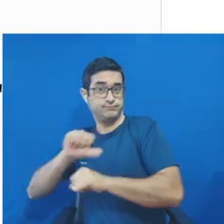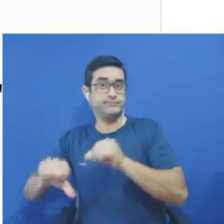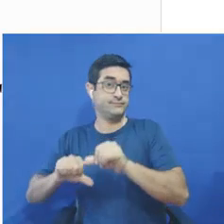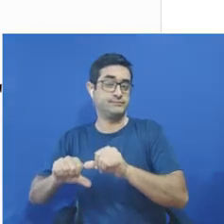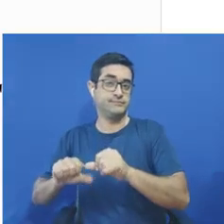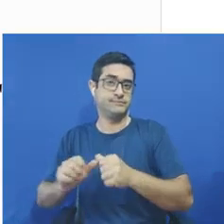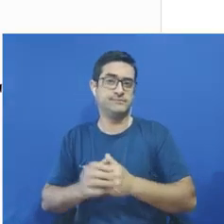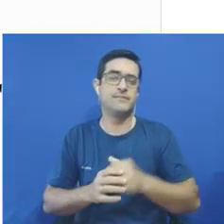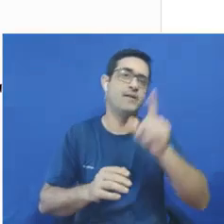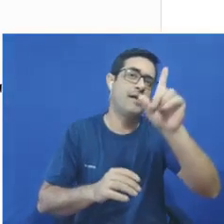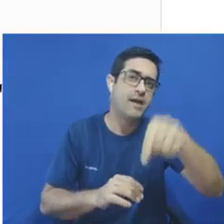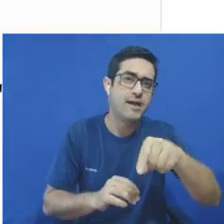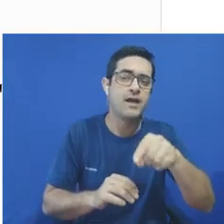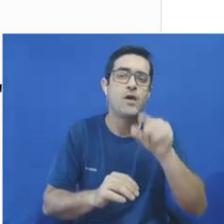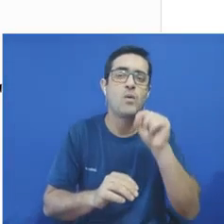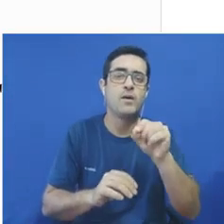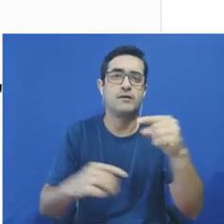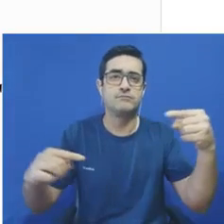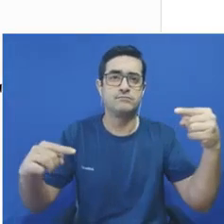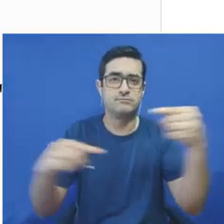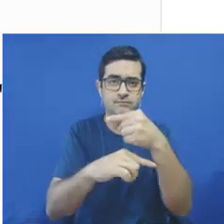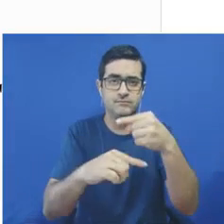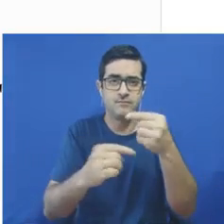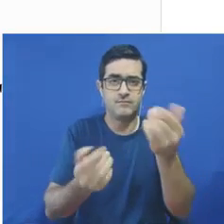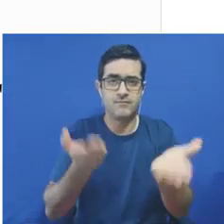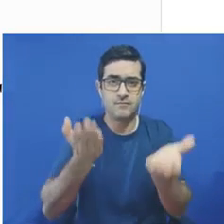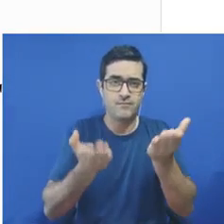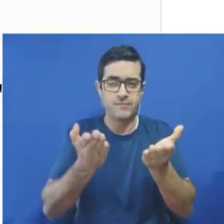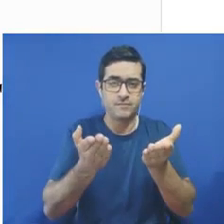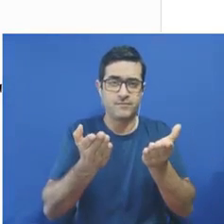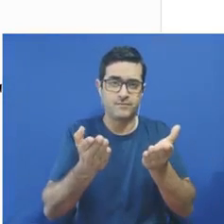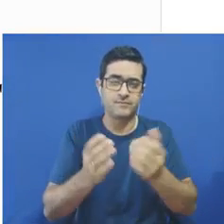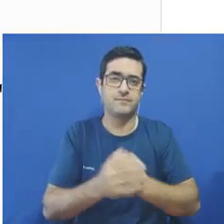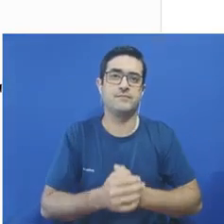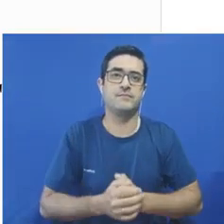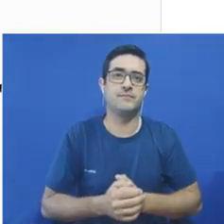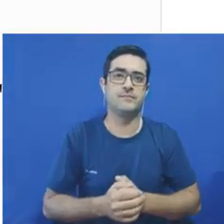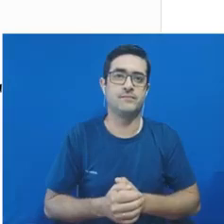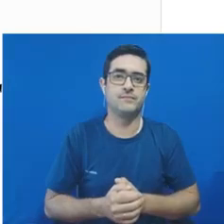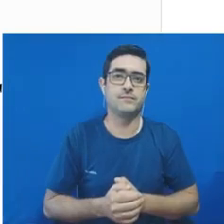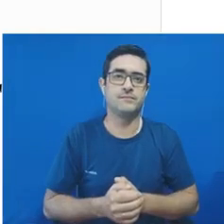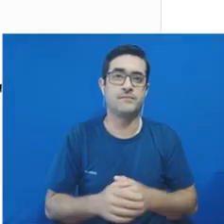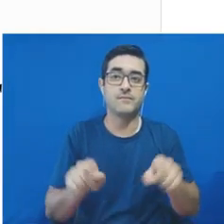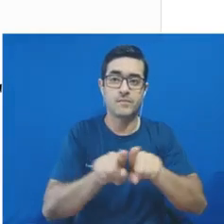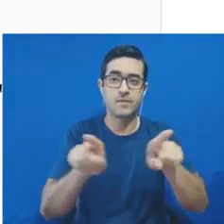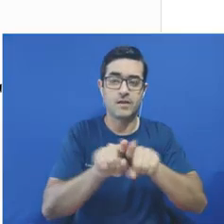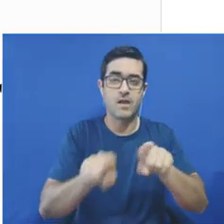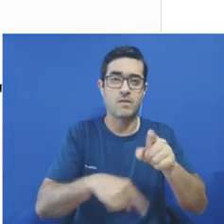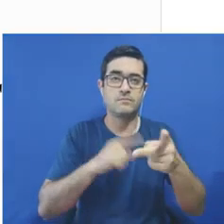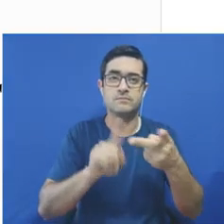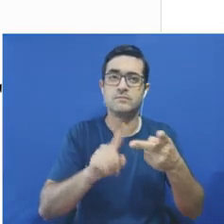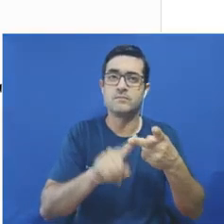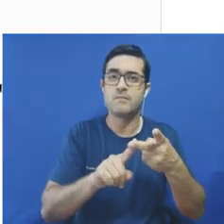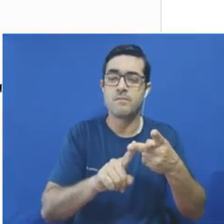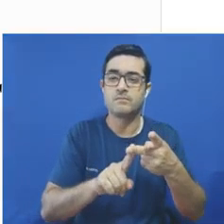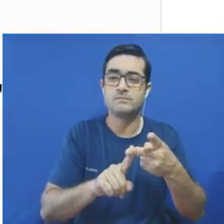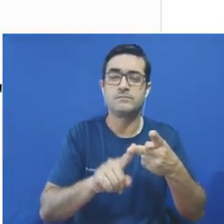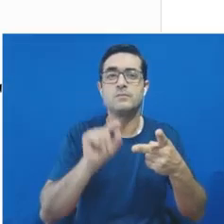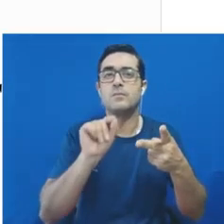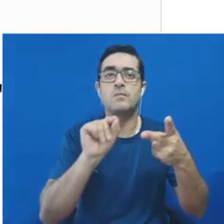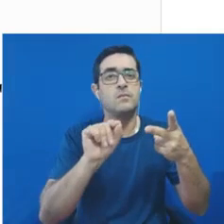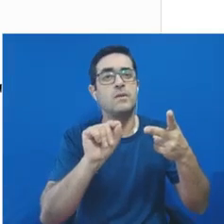formam reagentes. Isso é uma reação chamada de reversível. Tranquilo? E aqui eu teria